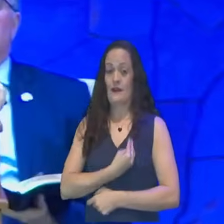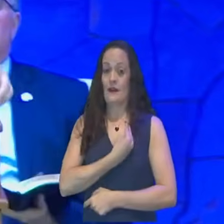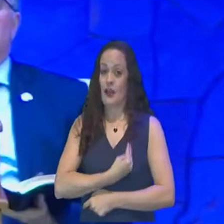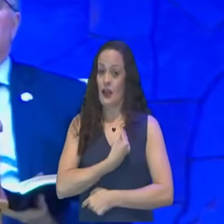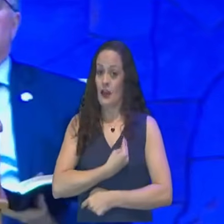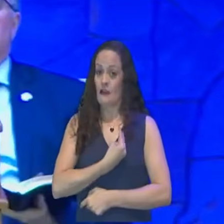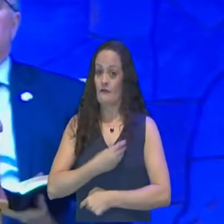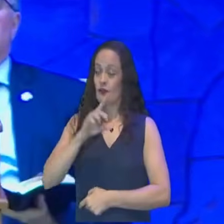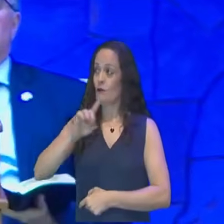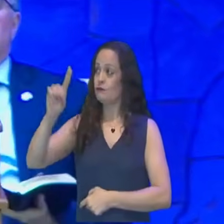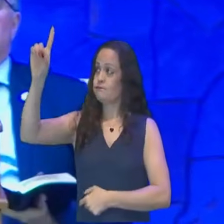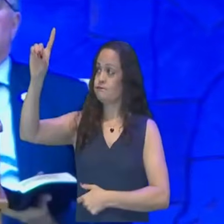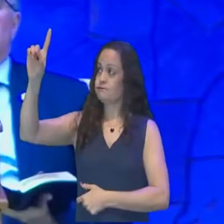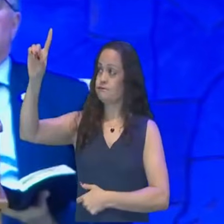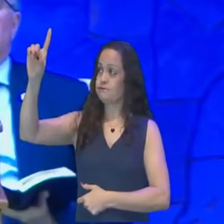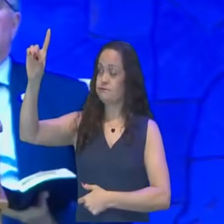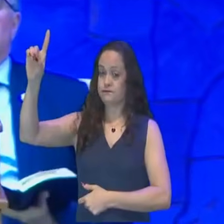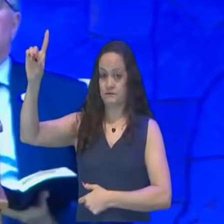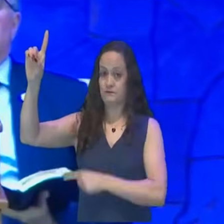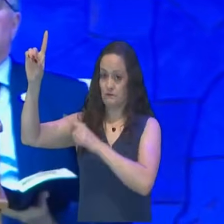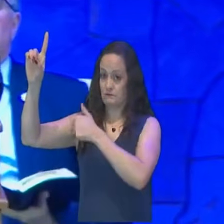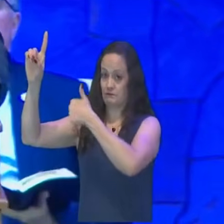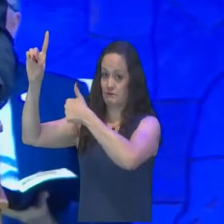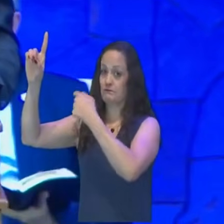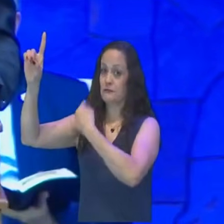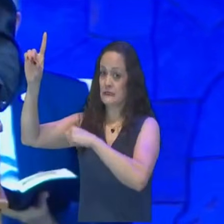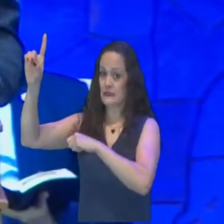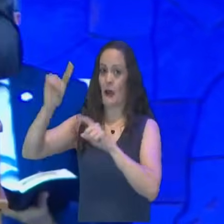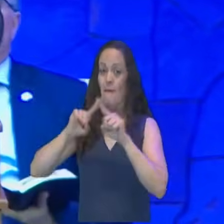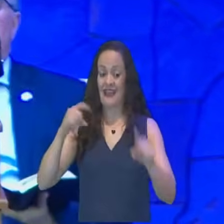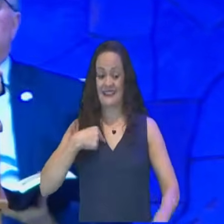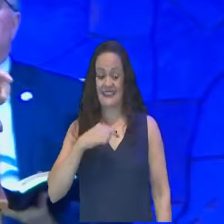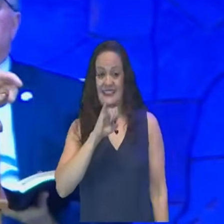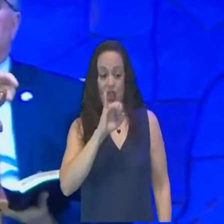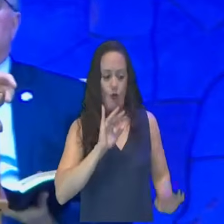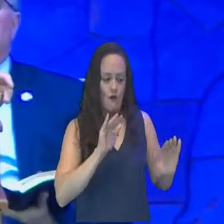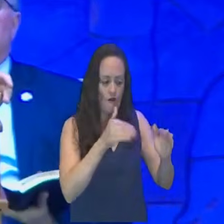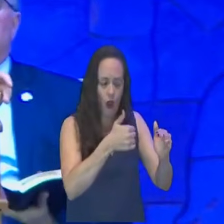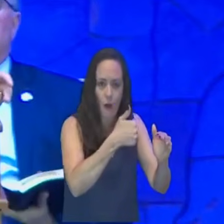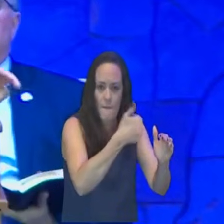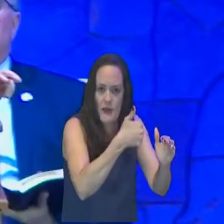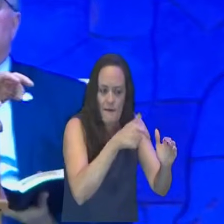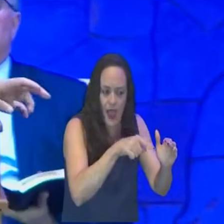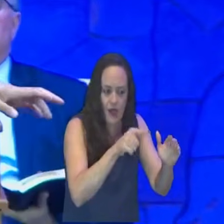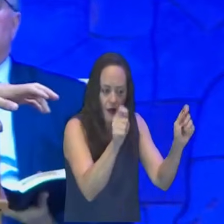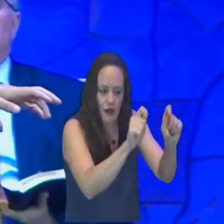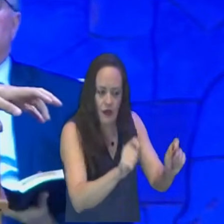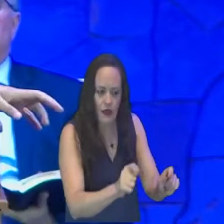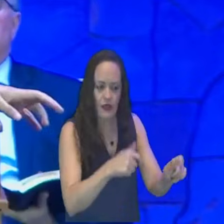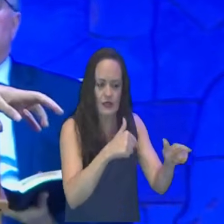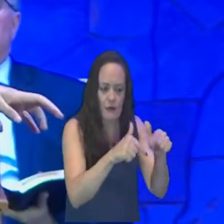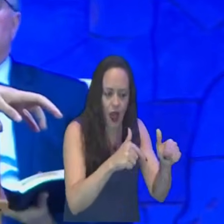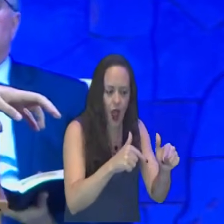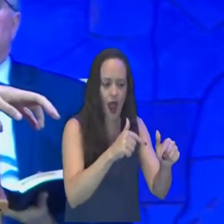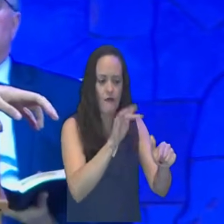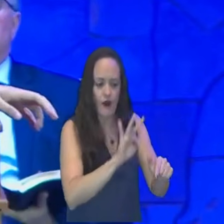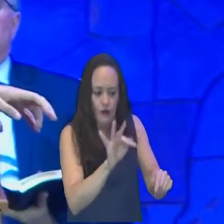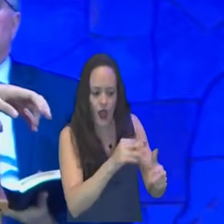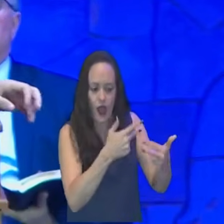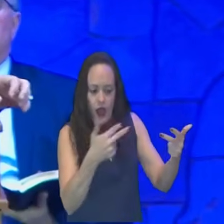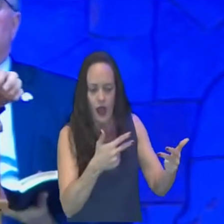pautada pelo meu desejo, seja ele qual for, bom ou mal, Cristo é tirado do nosso